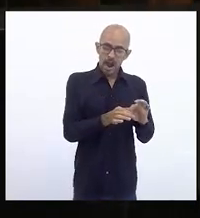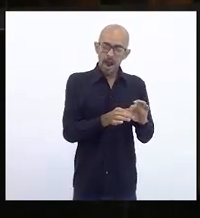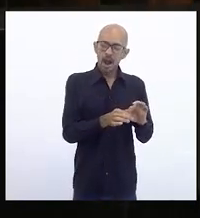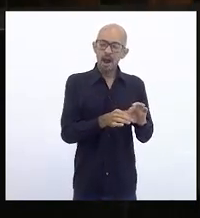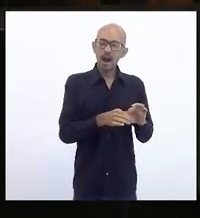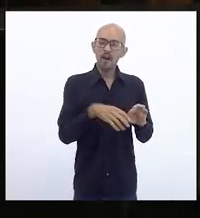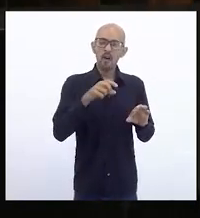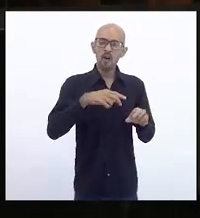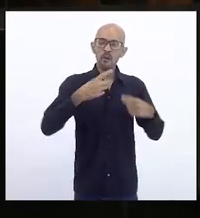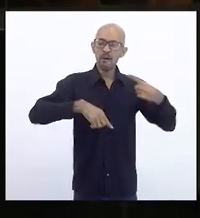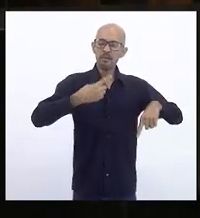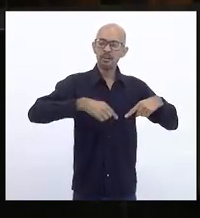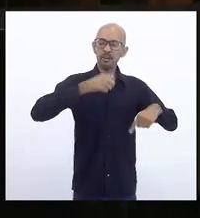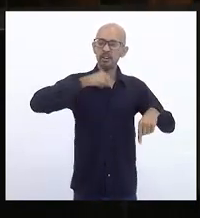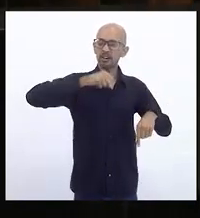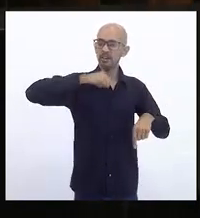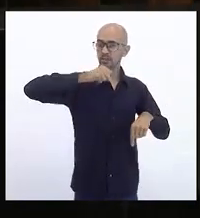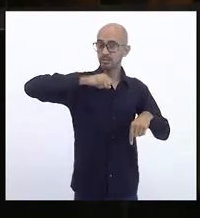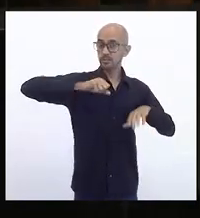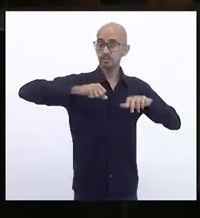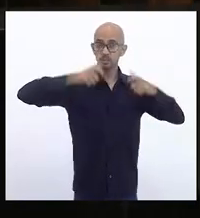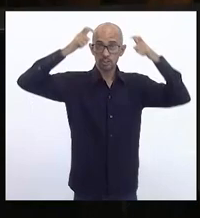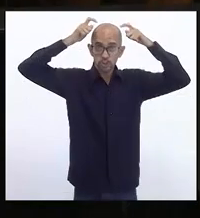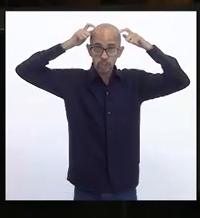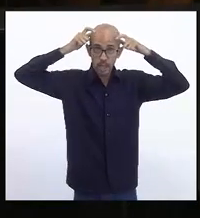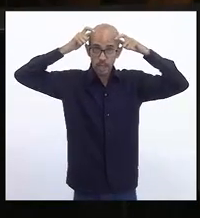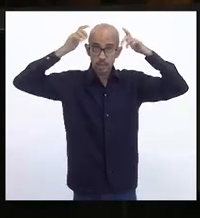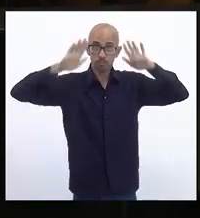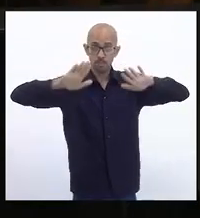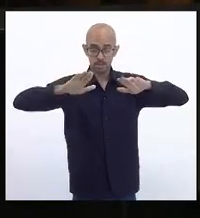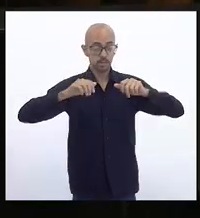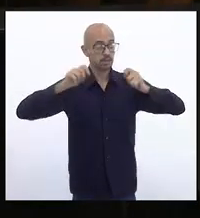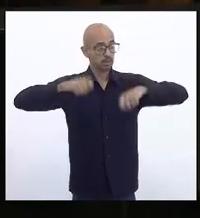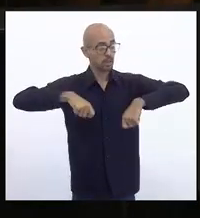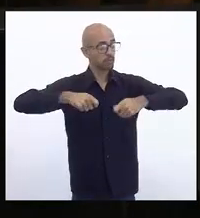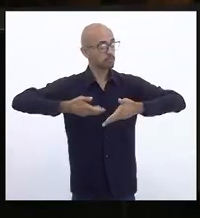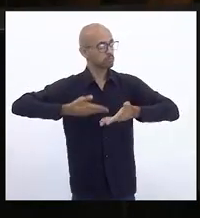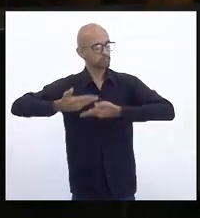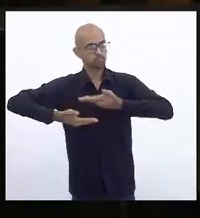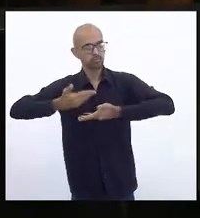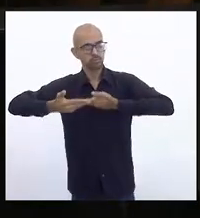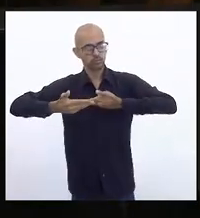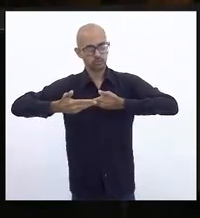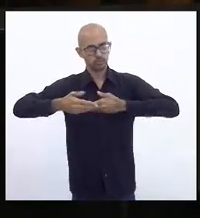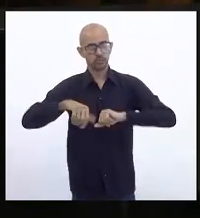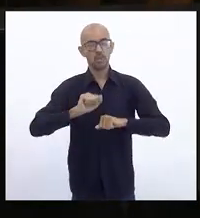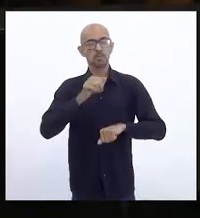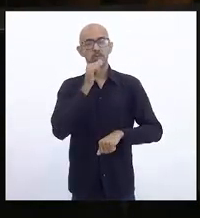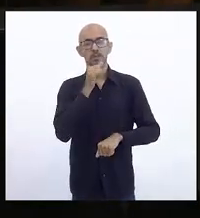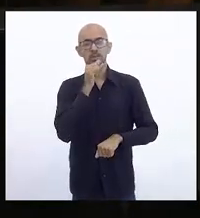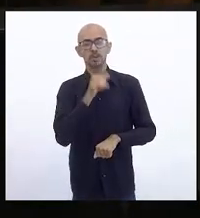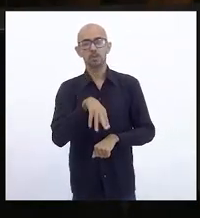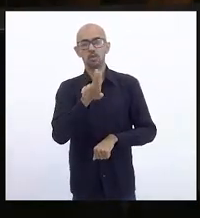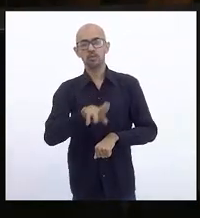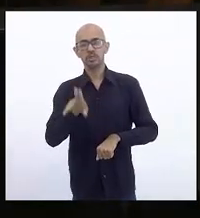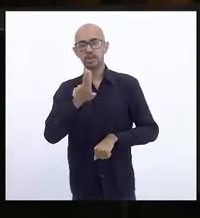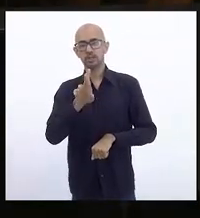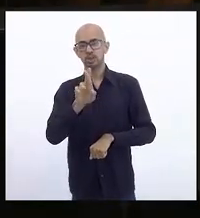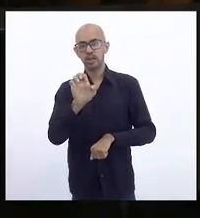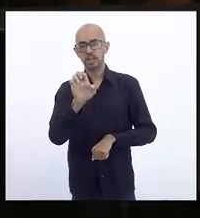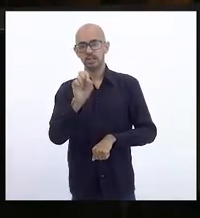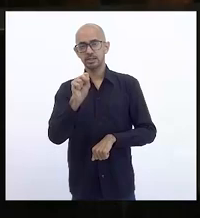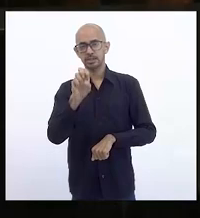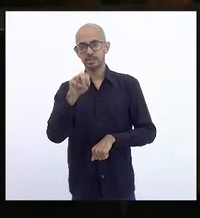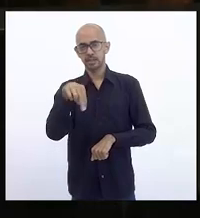um processo de convívio regional. Posso citar aqui a Universidade Resende, que é um campus da